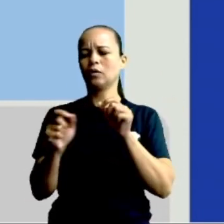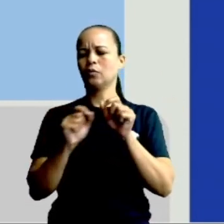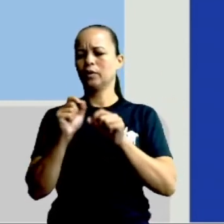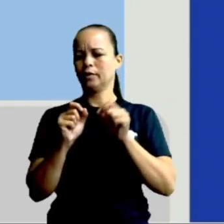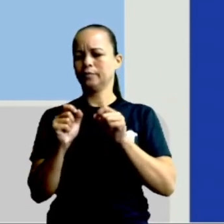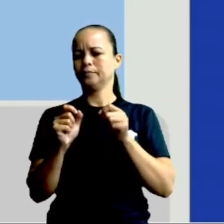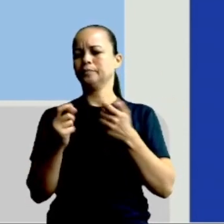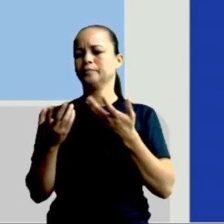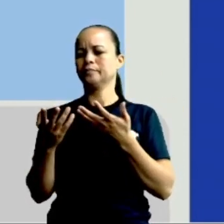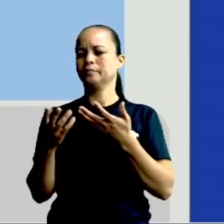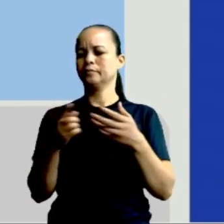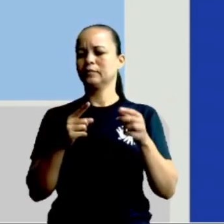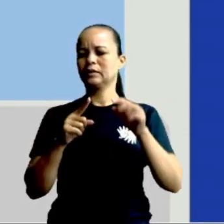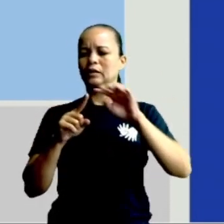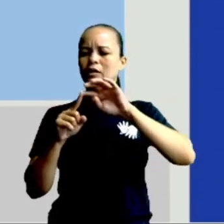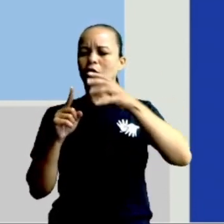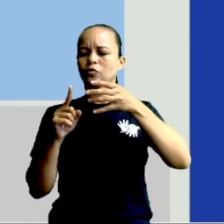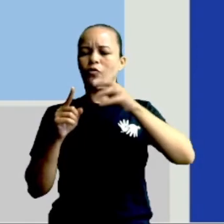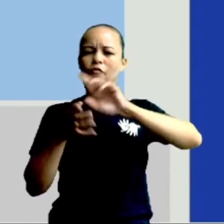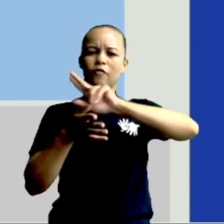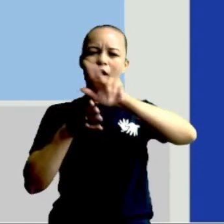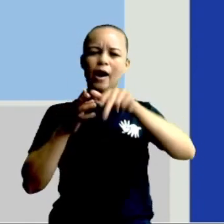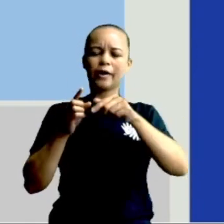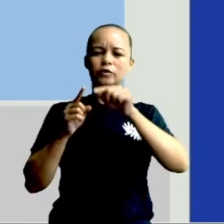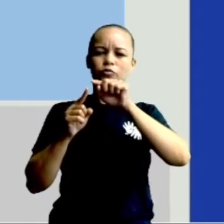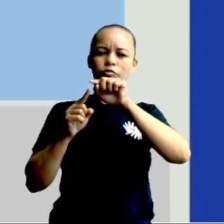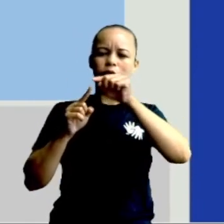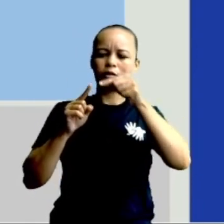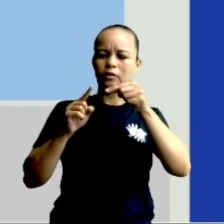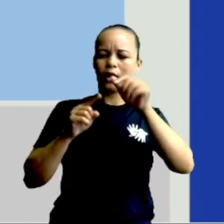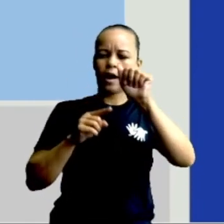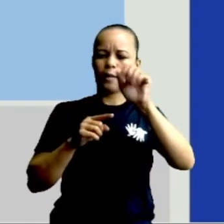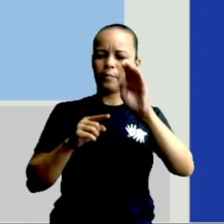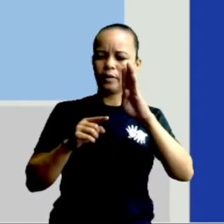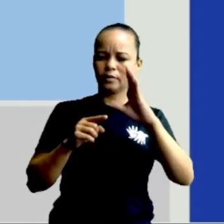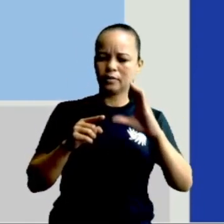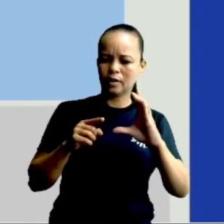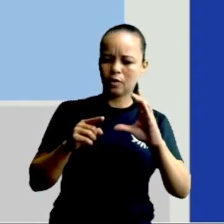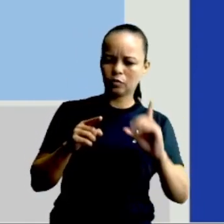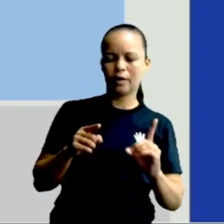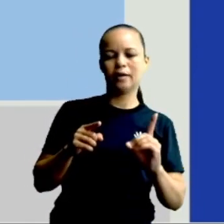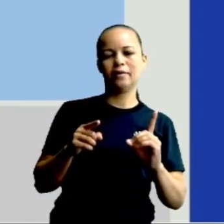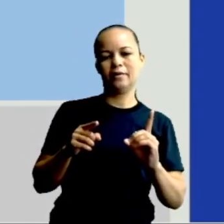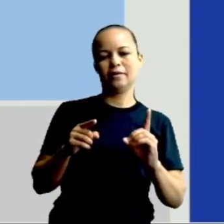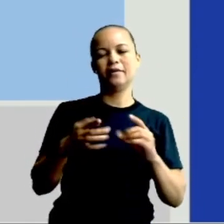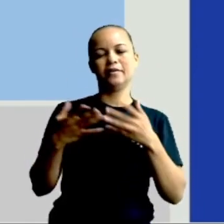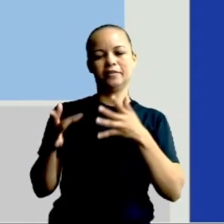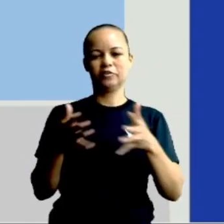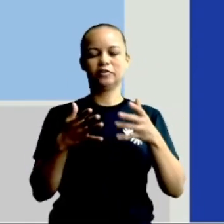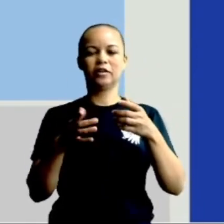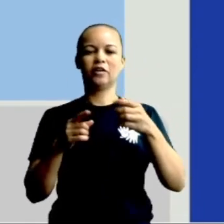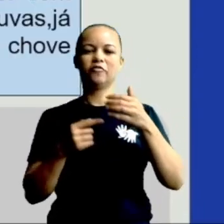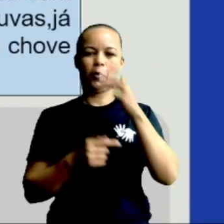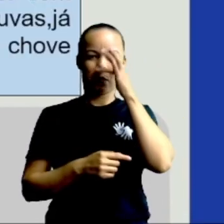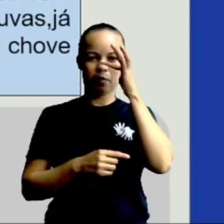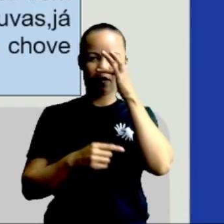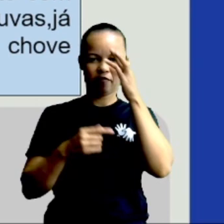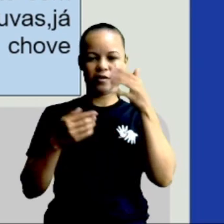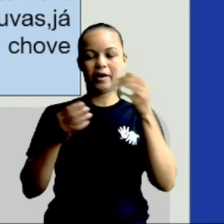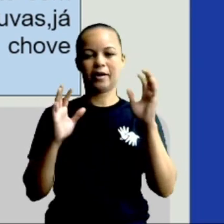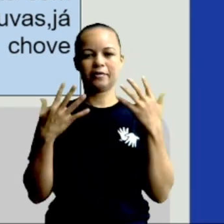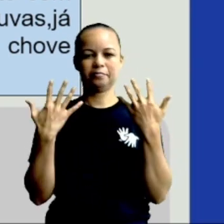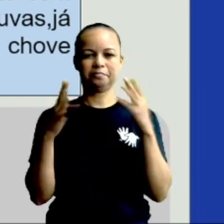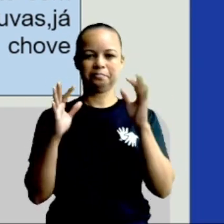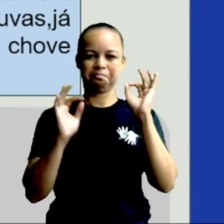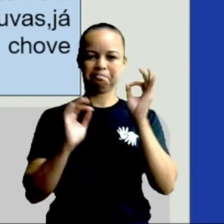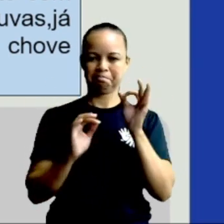outono, solstício de verão, solstício de inverno e equinócio de primavera. Quem escreveu primavera? Acertou!